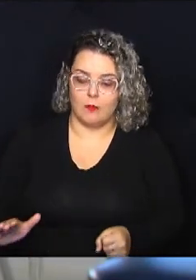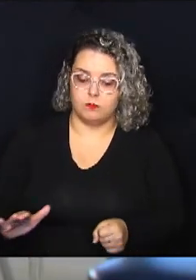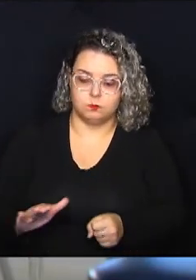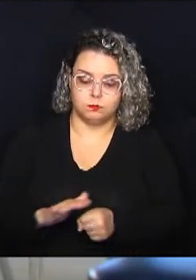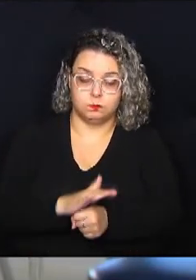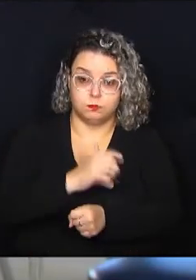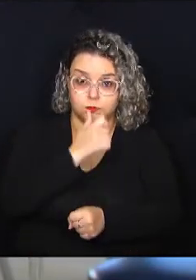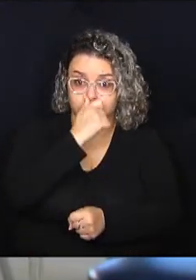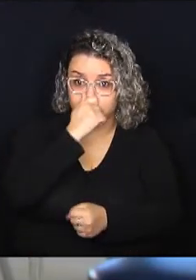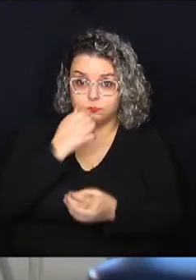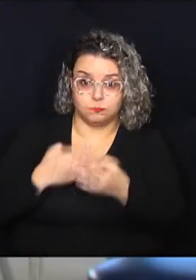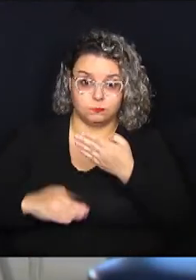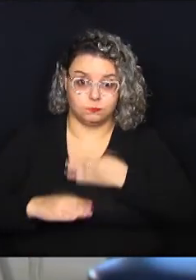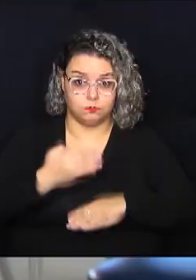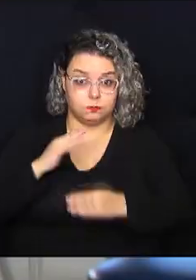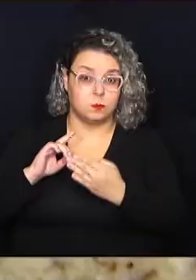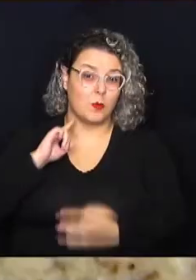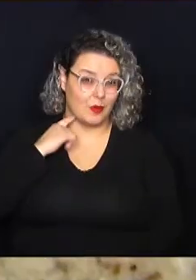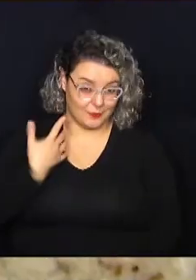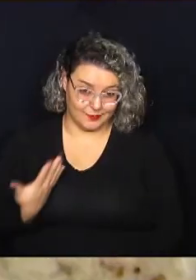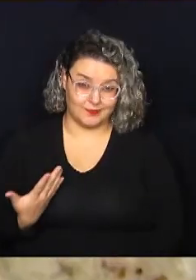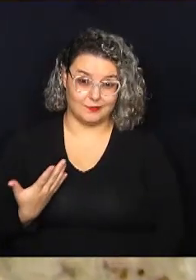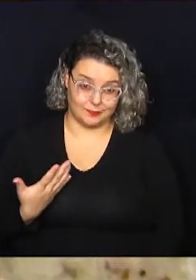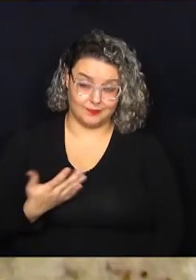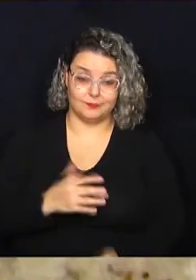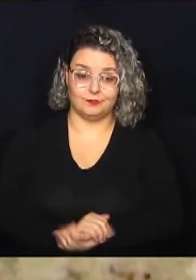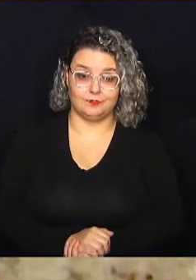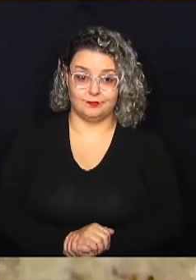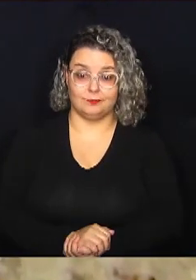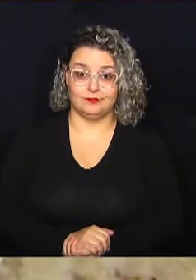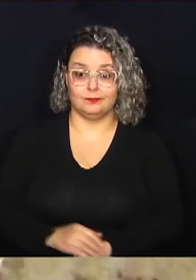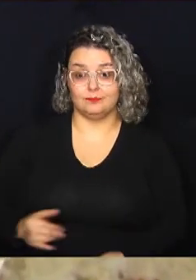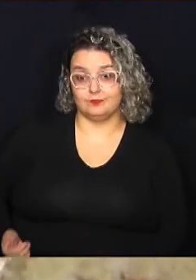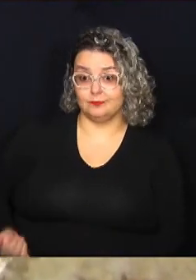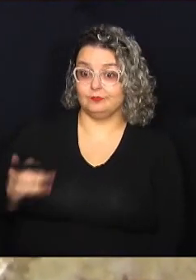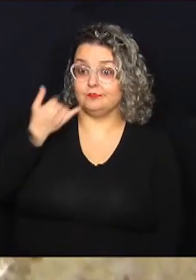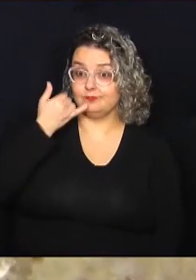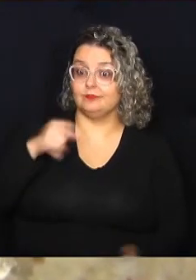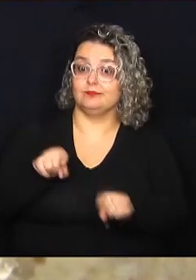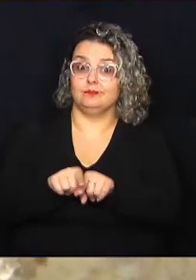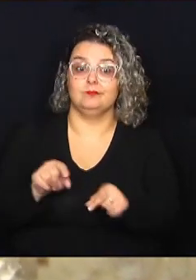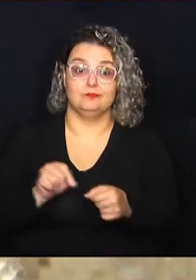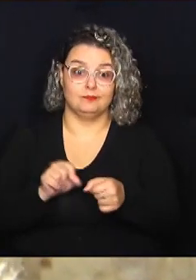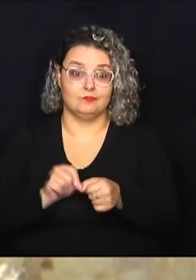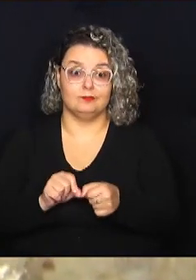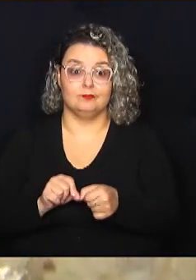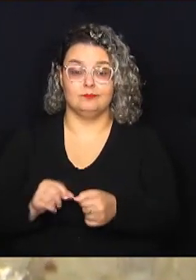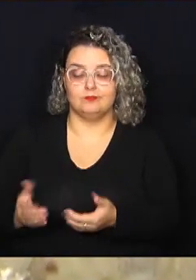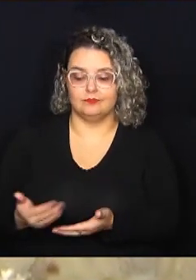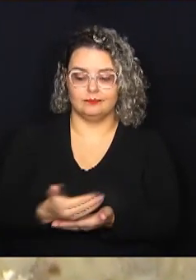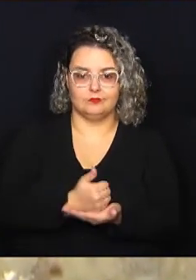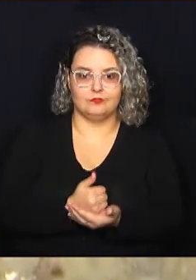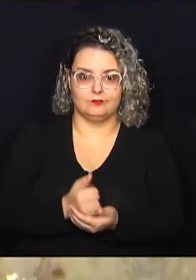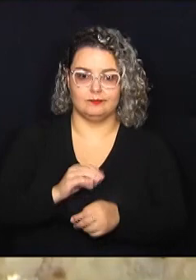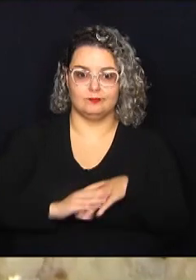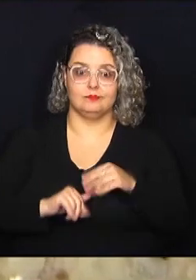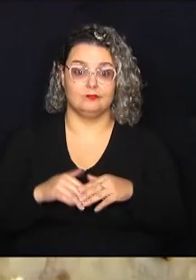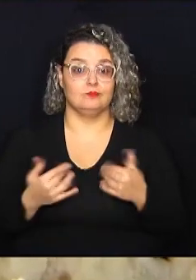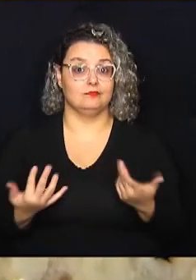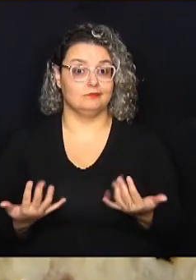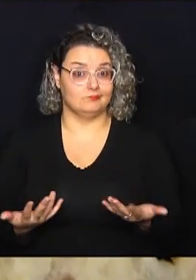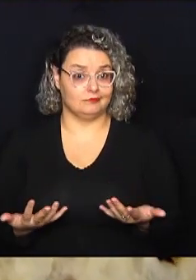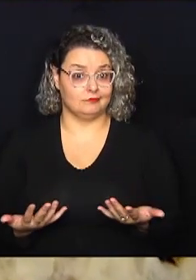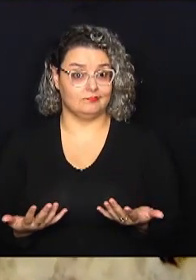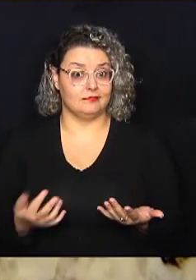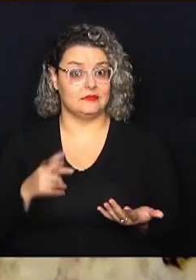a quantidade de microrganismo que tem neles além do smartphone também foi feita uma coleta das mãos dos usuários e